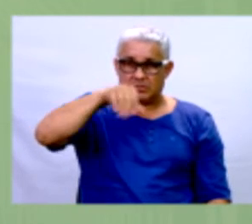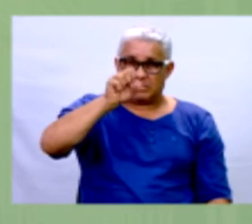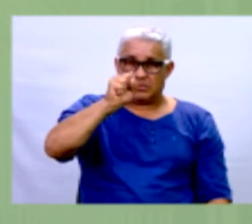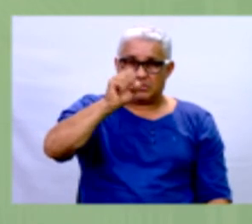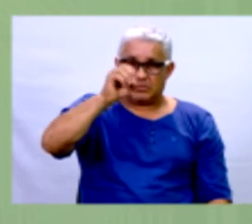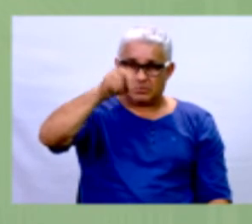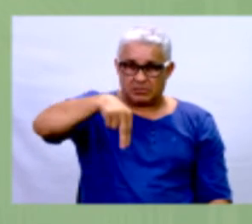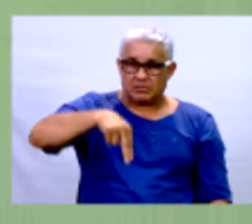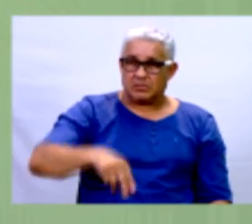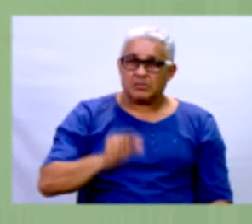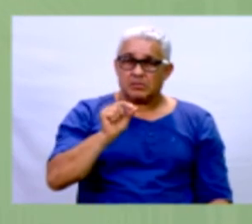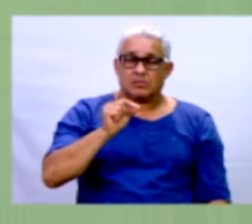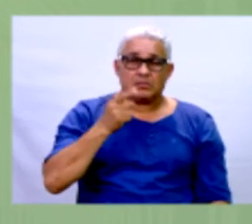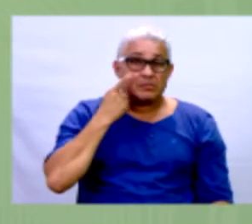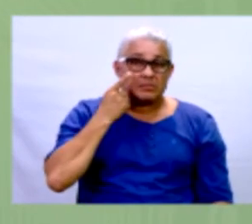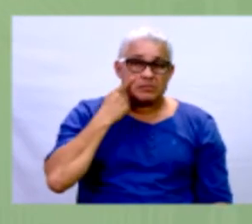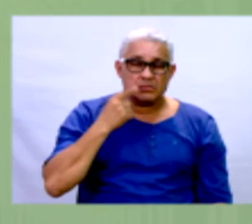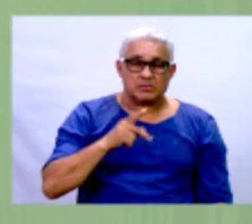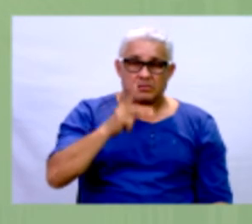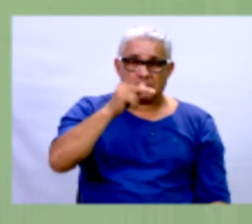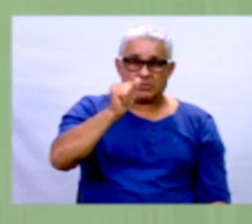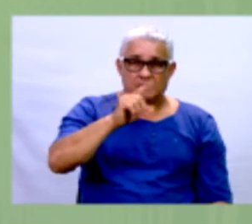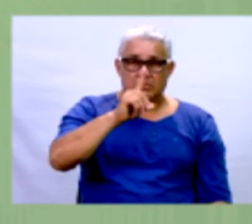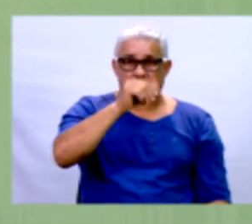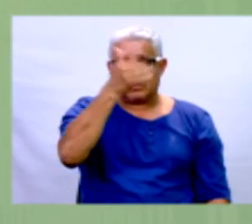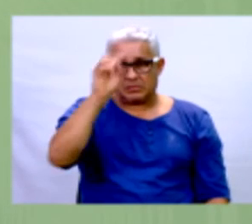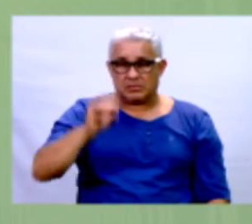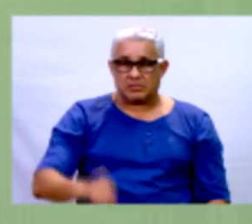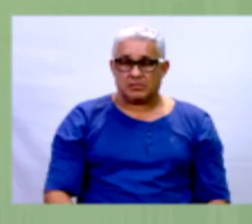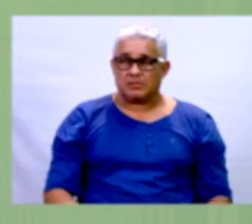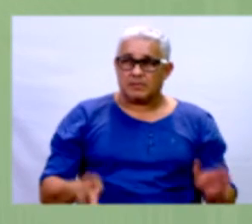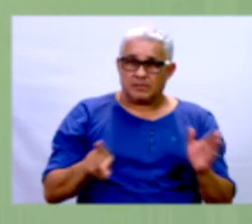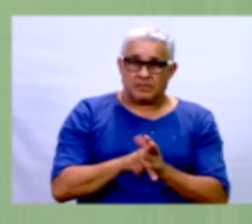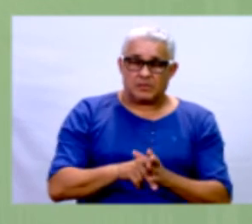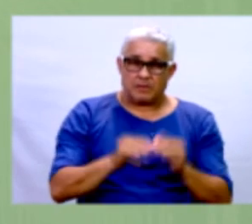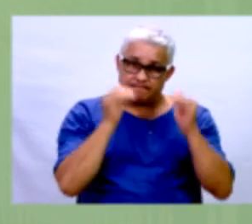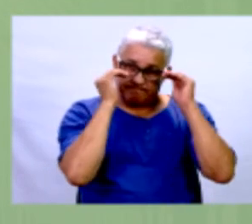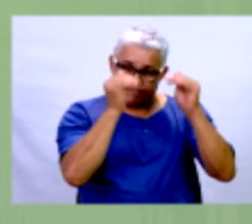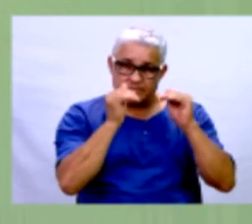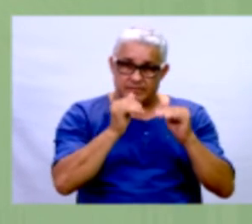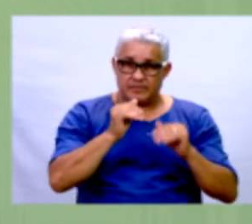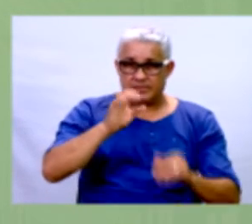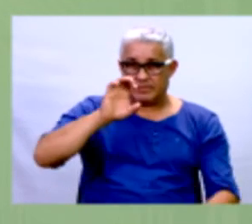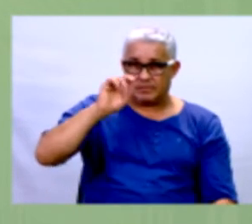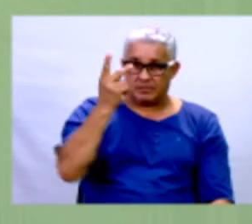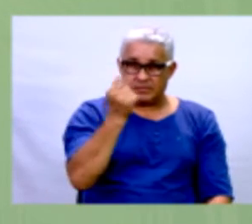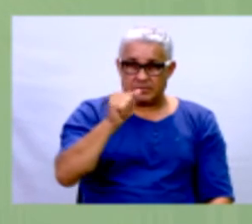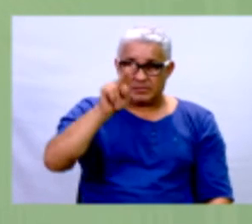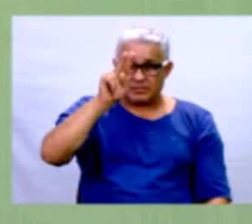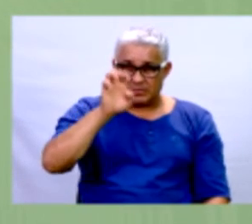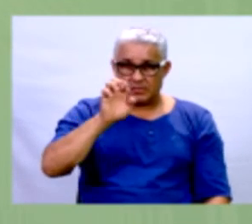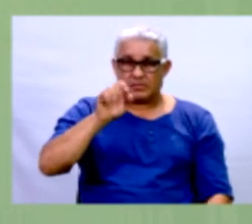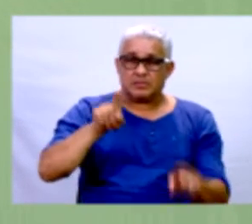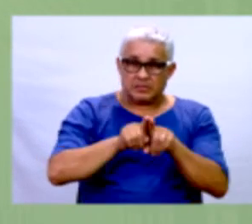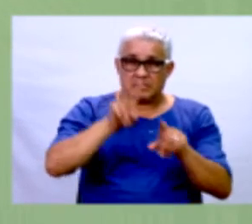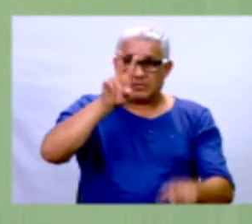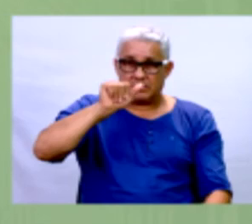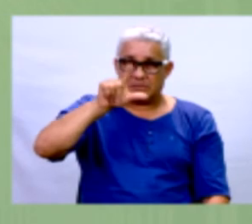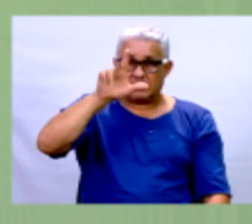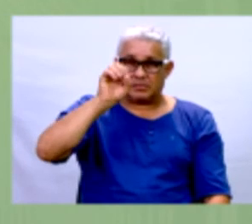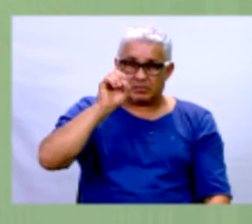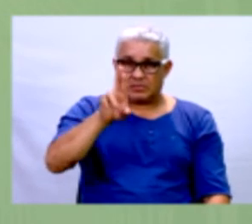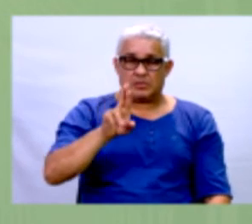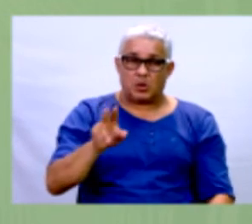né? O padrão de nomenclatura deles obedece chave e valor. Qual que é o nome da minha chave?